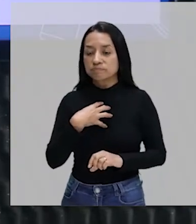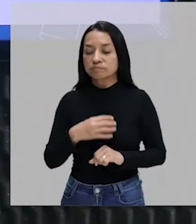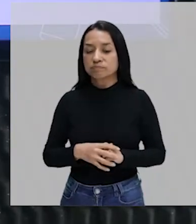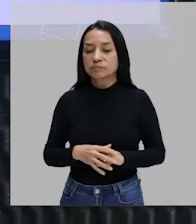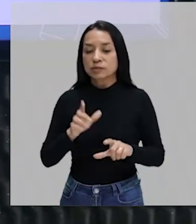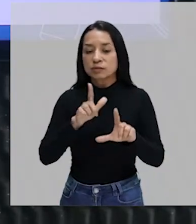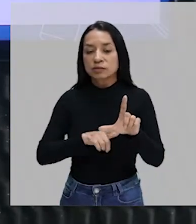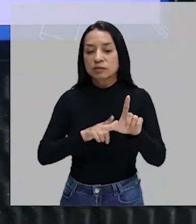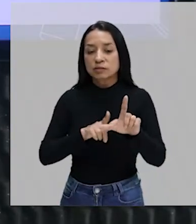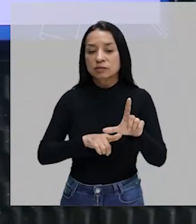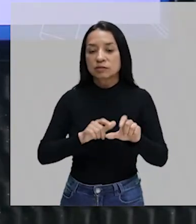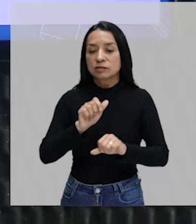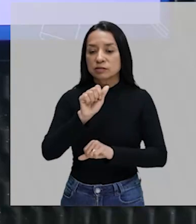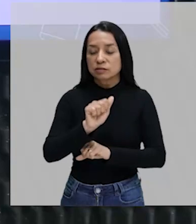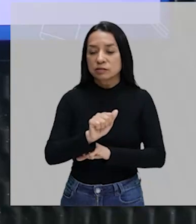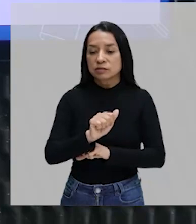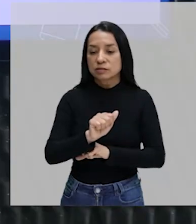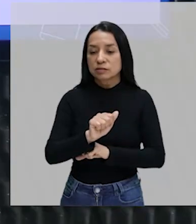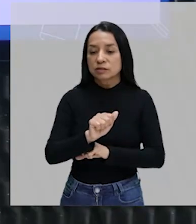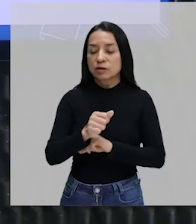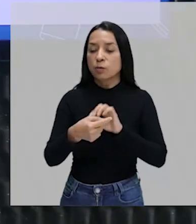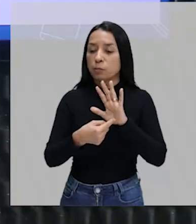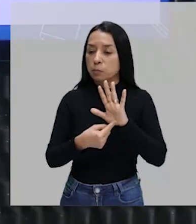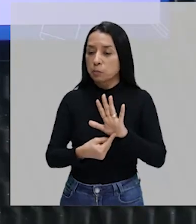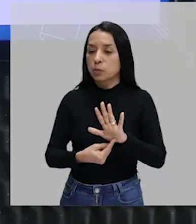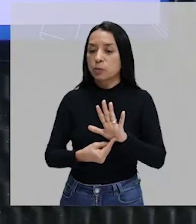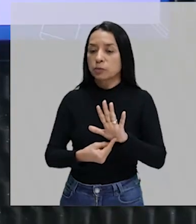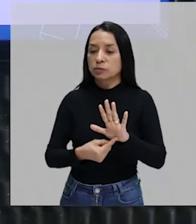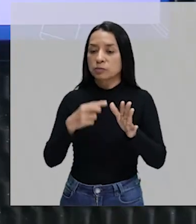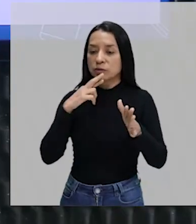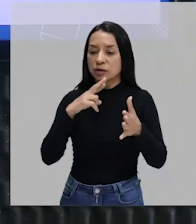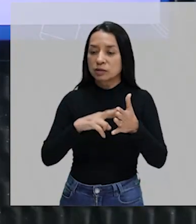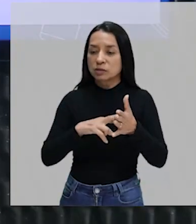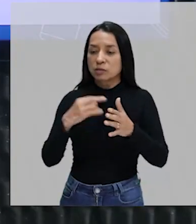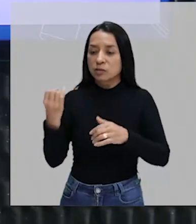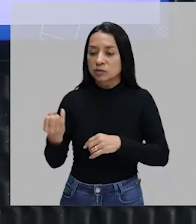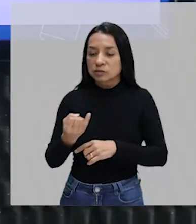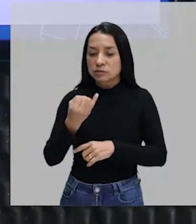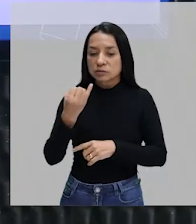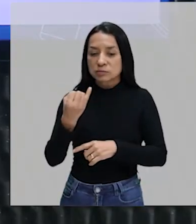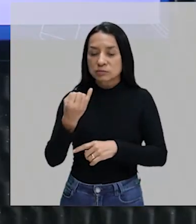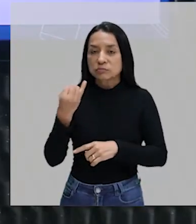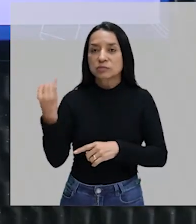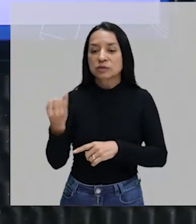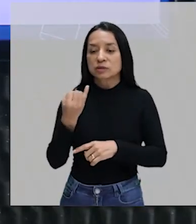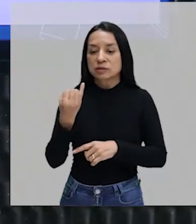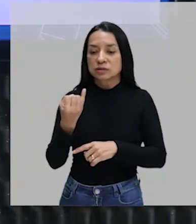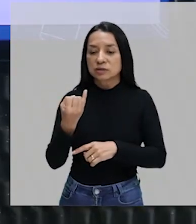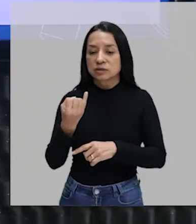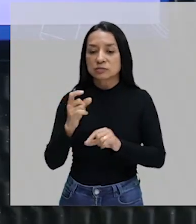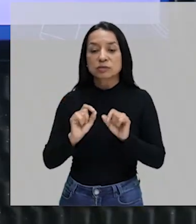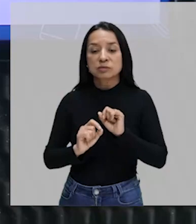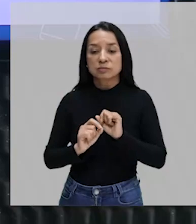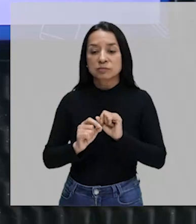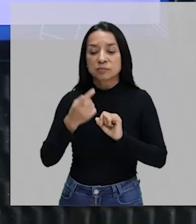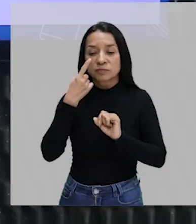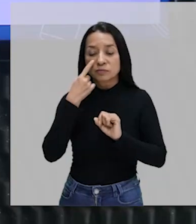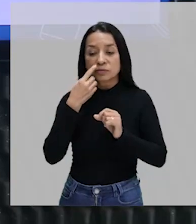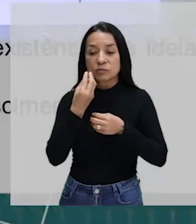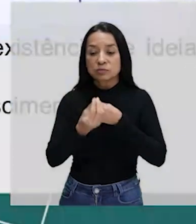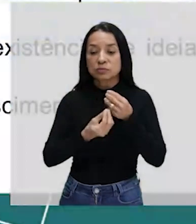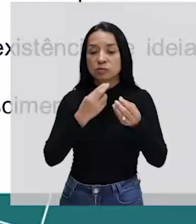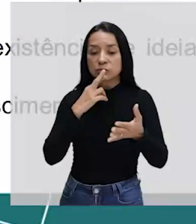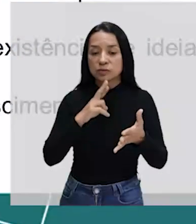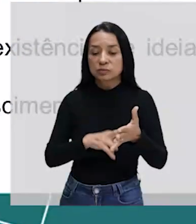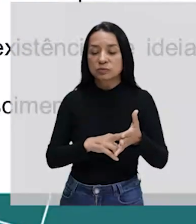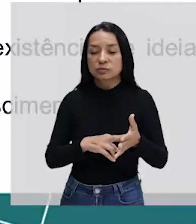letra A realmente traz uma proposição muito interessante para que possamos deixá-la como resposta. Vamos ver a letra B. É uma forma